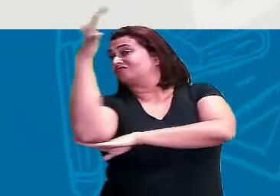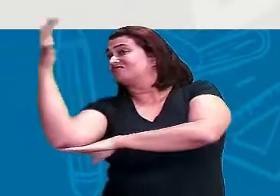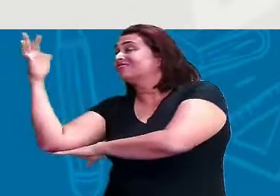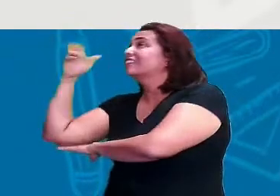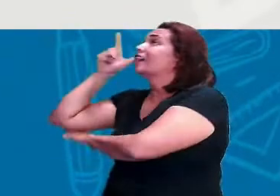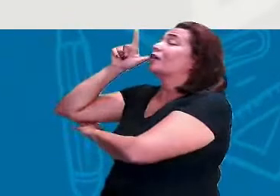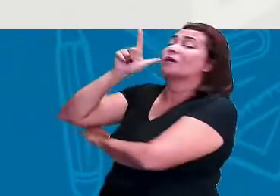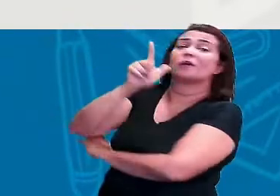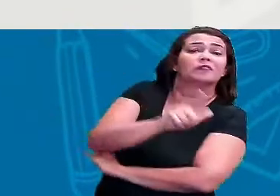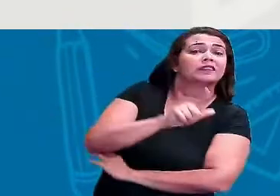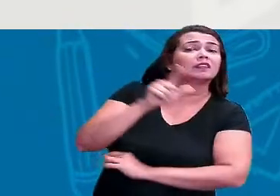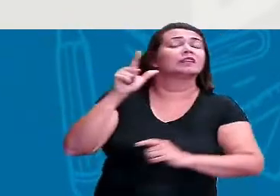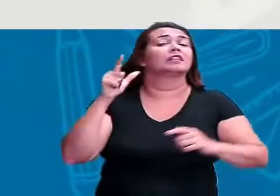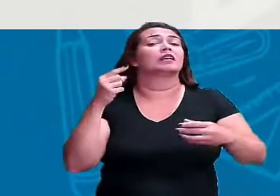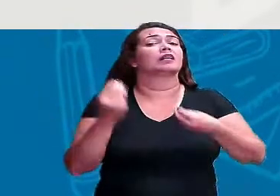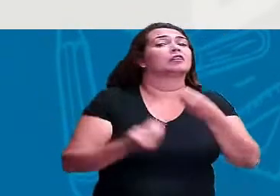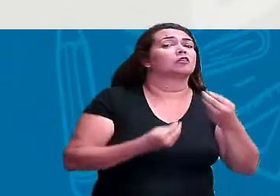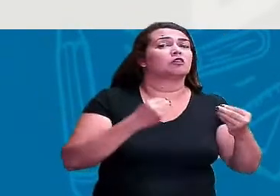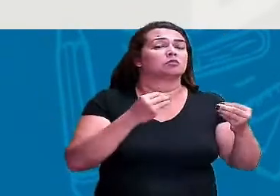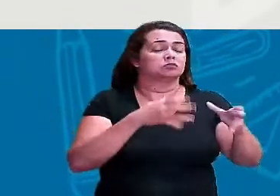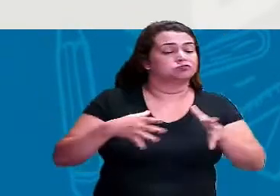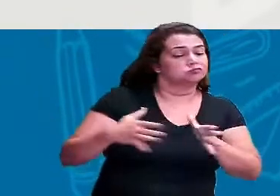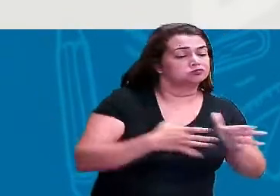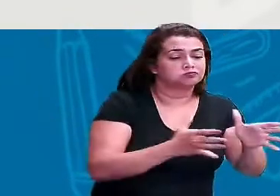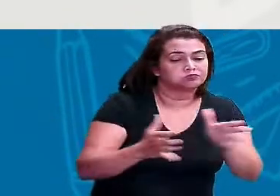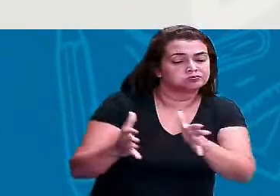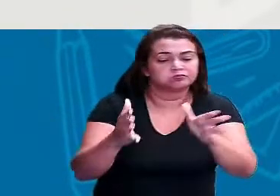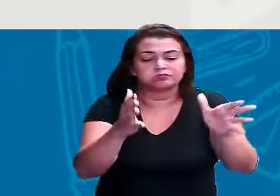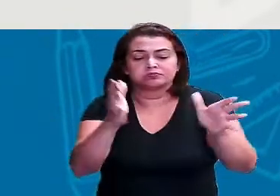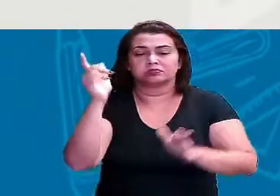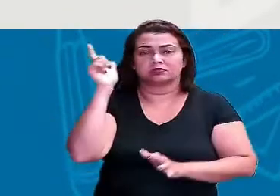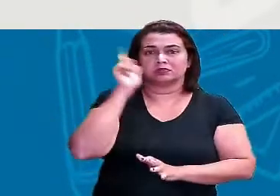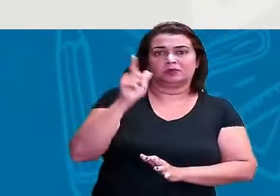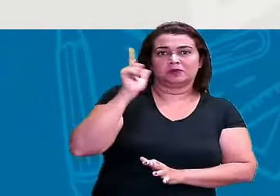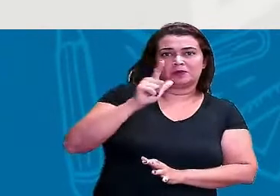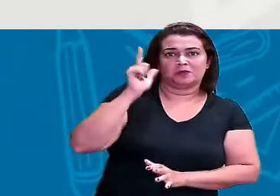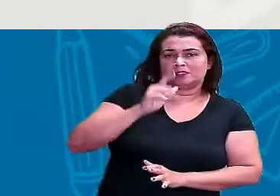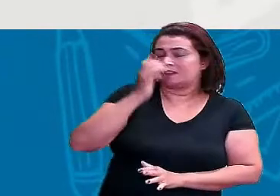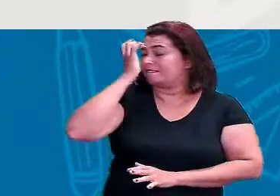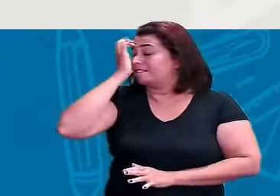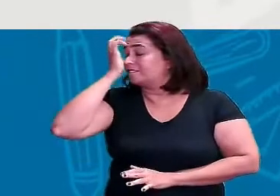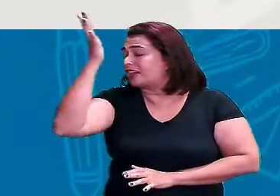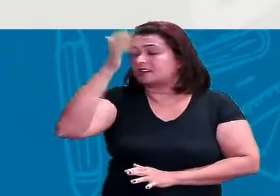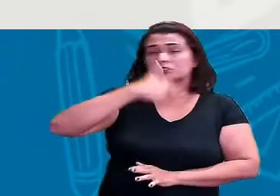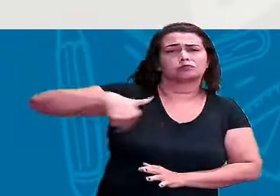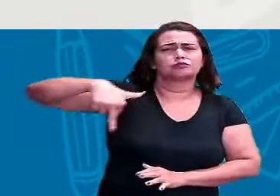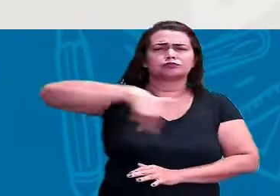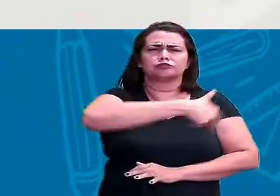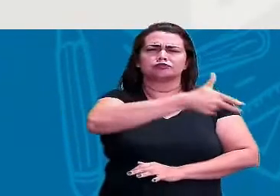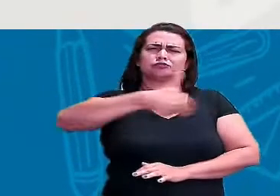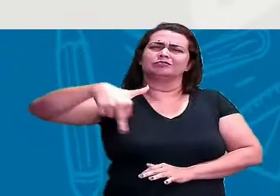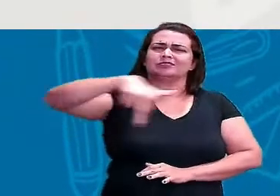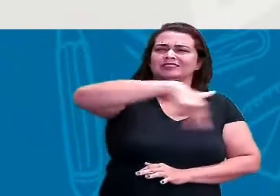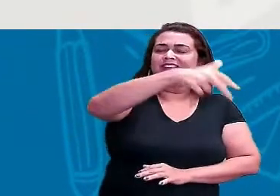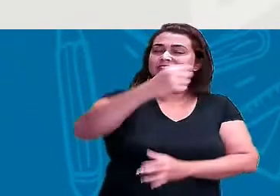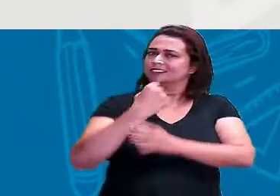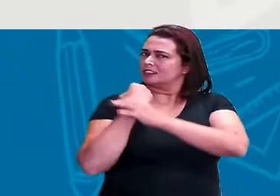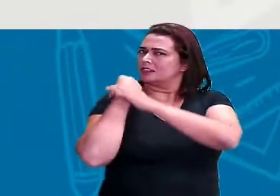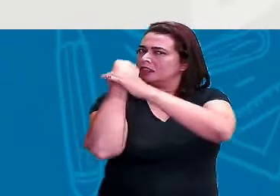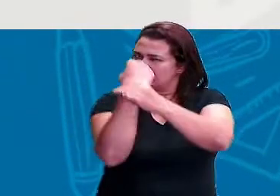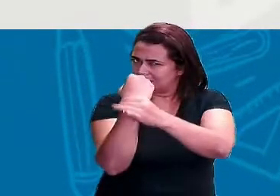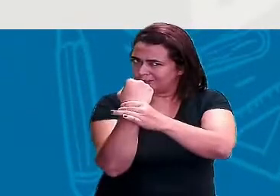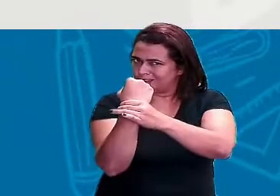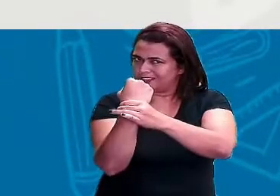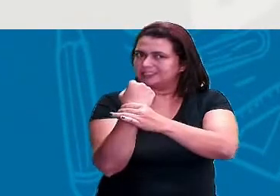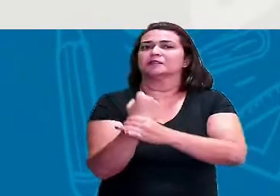no espaço de uma maneira eficiente para poder fazer seus deslocamentos, né, com maior segurança,